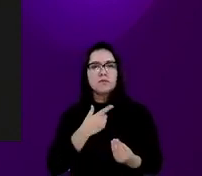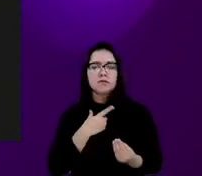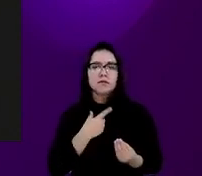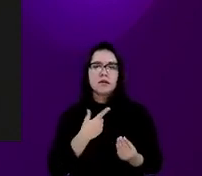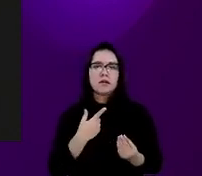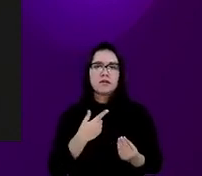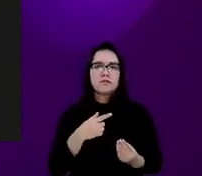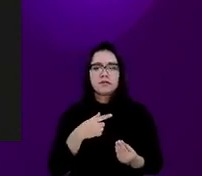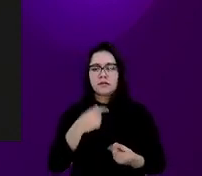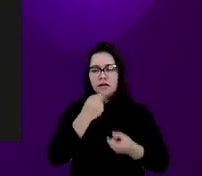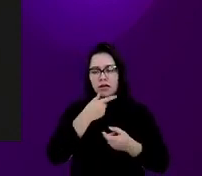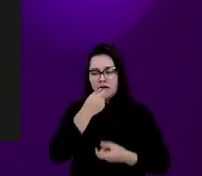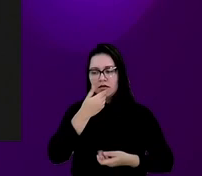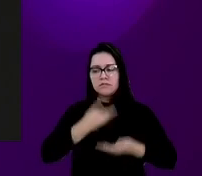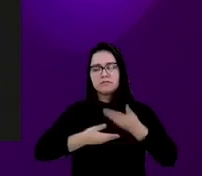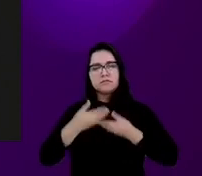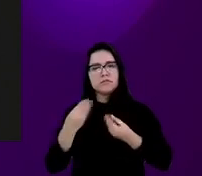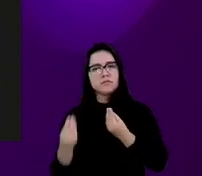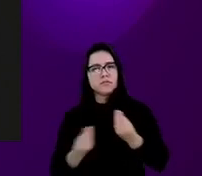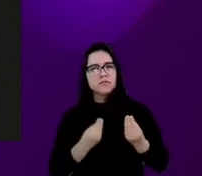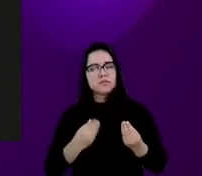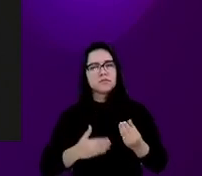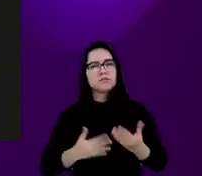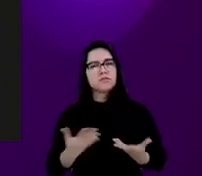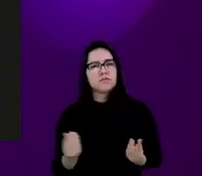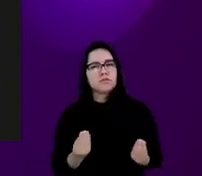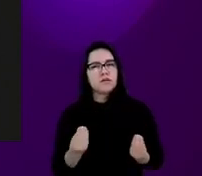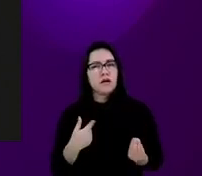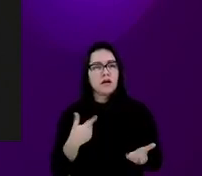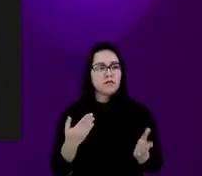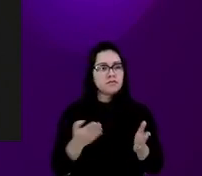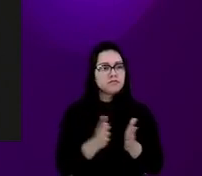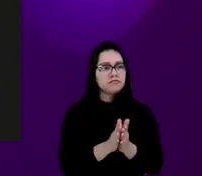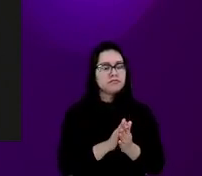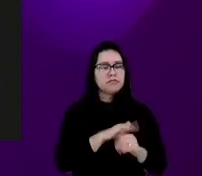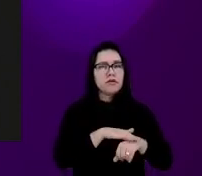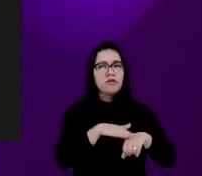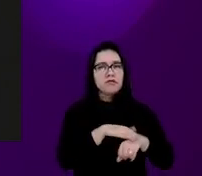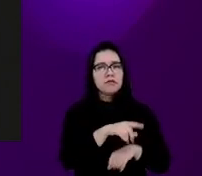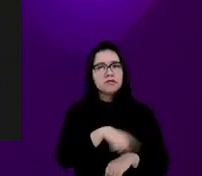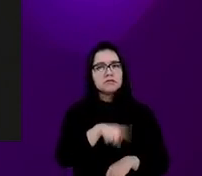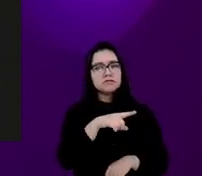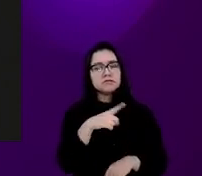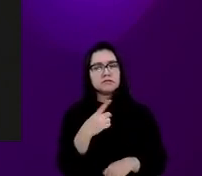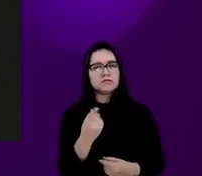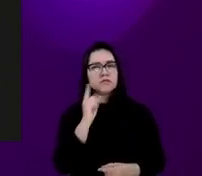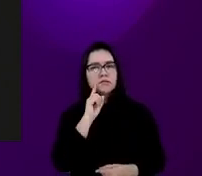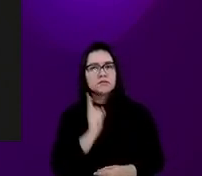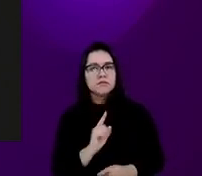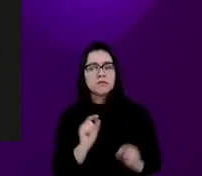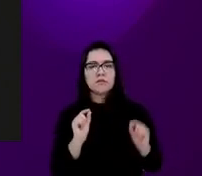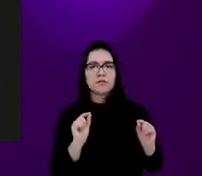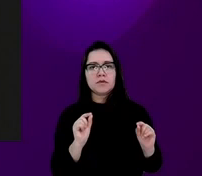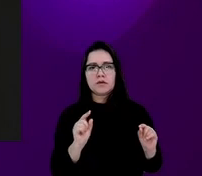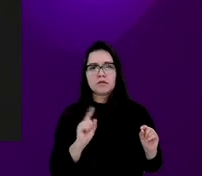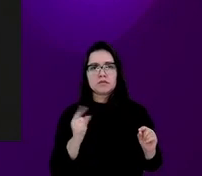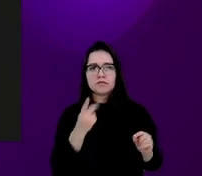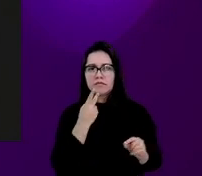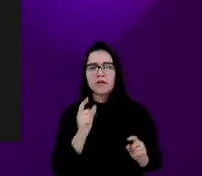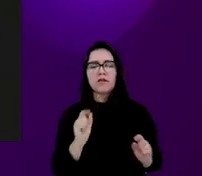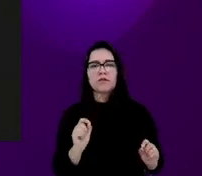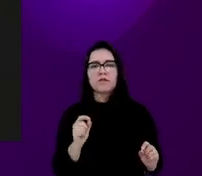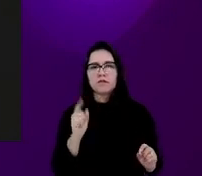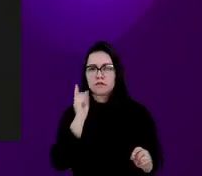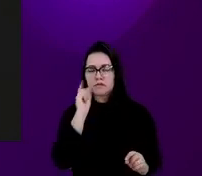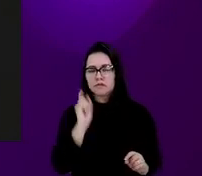quimioterapia hipertérmica em abdômen. Quando a gente chegou lá para conversar com eles não sabiam nem o que era o que a gente estava falando. Então, a gente foi falando